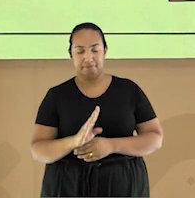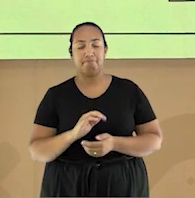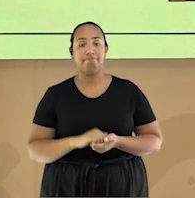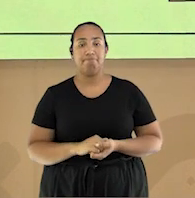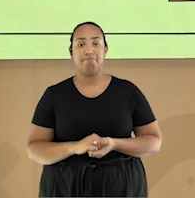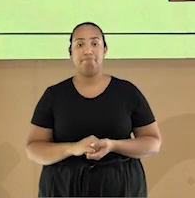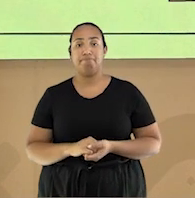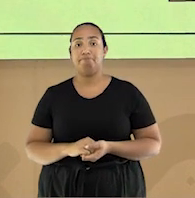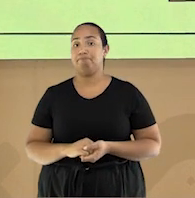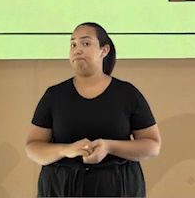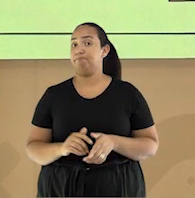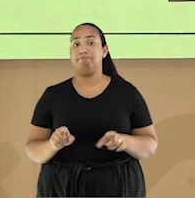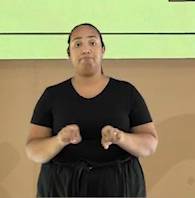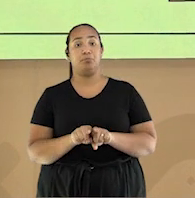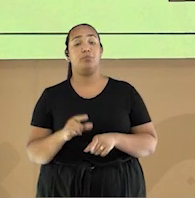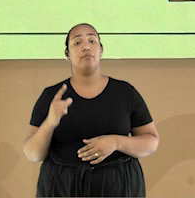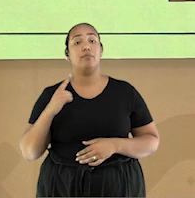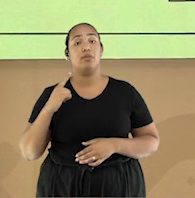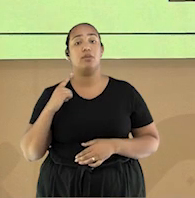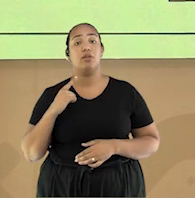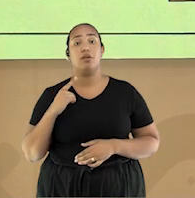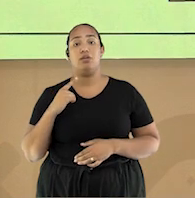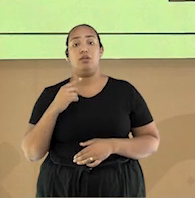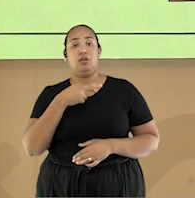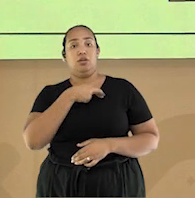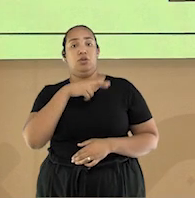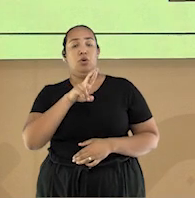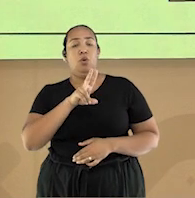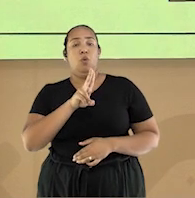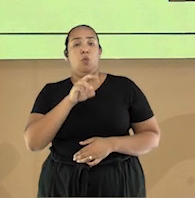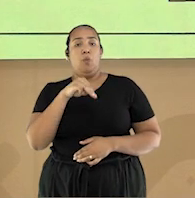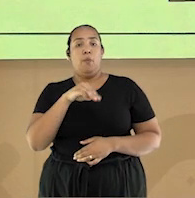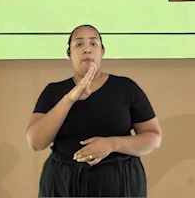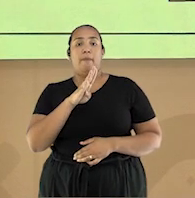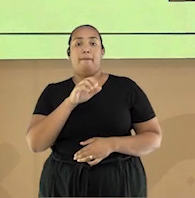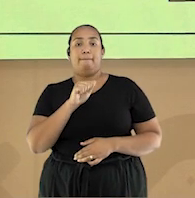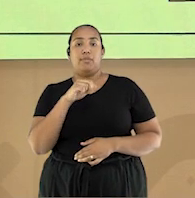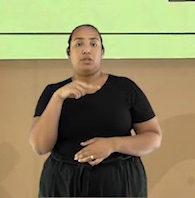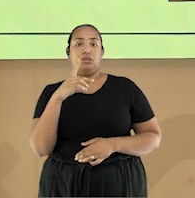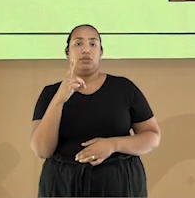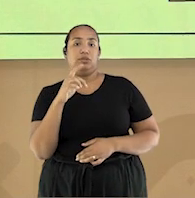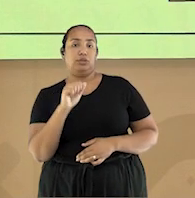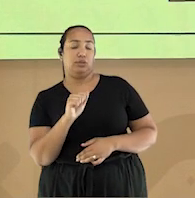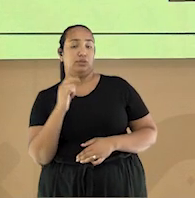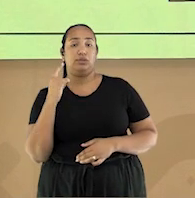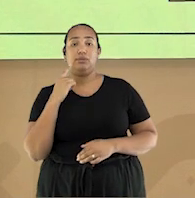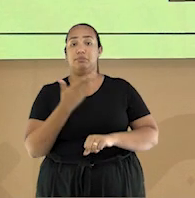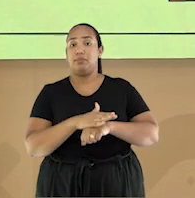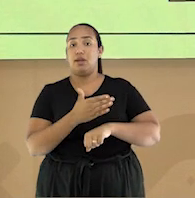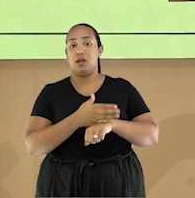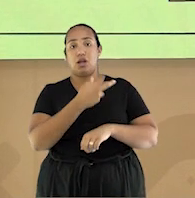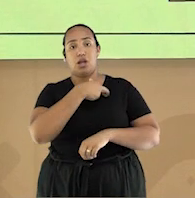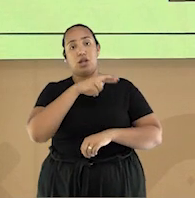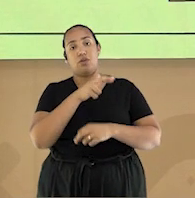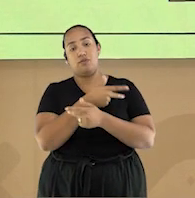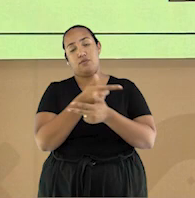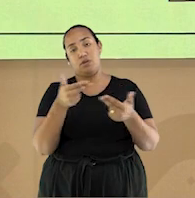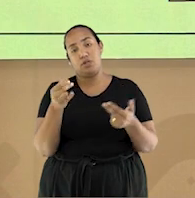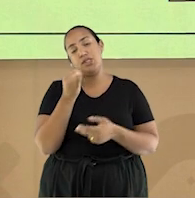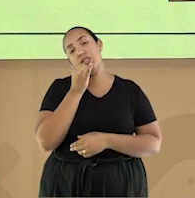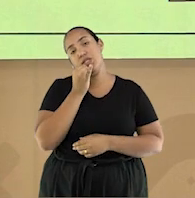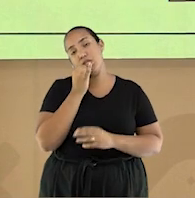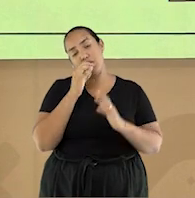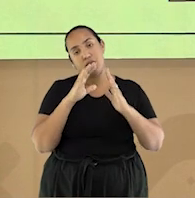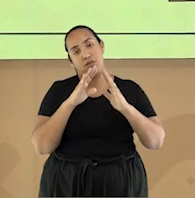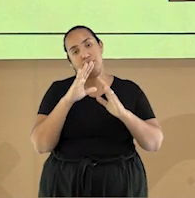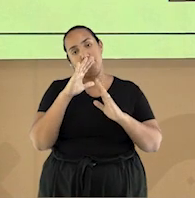origens africanas, une práticas de várias religiões, inclusive a católica. Ela se originou no Rio de